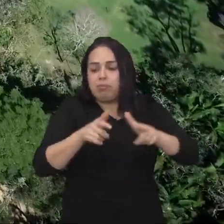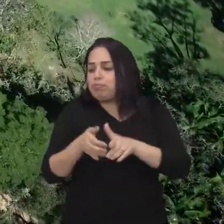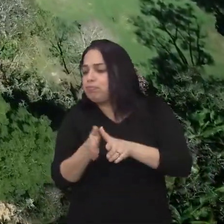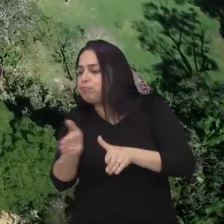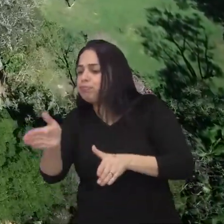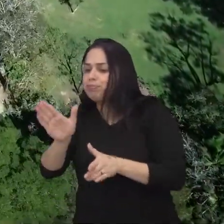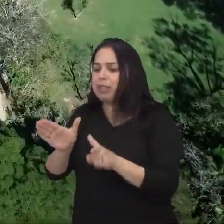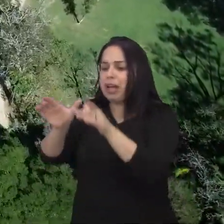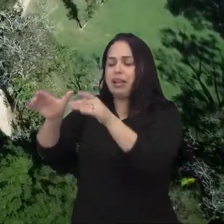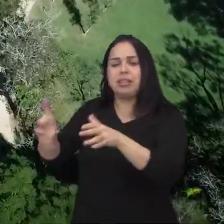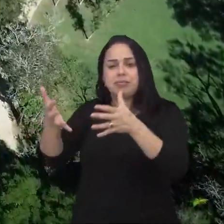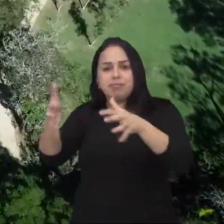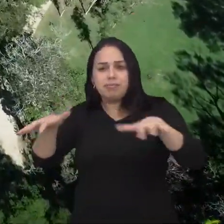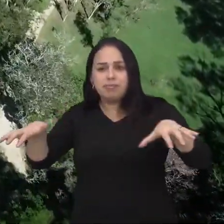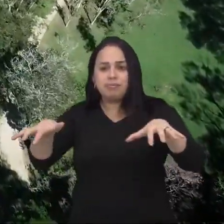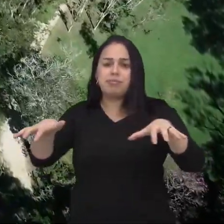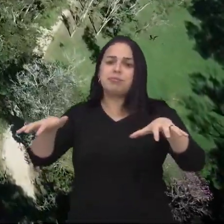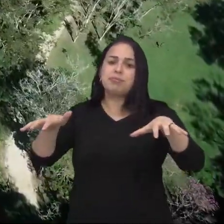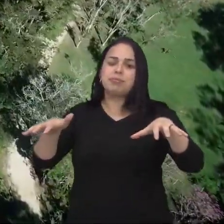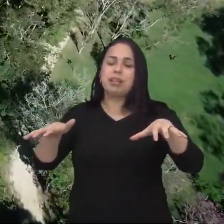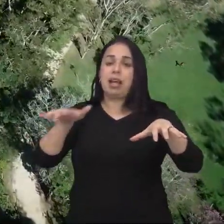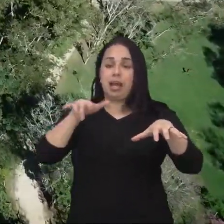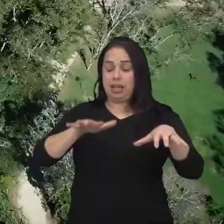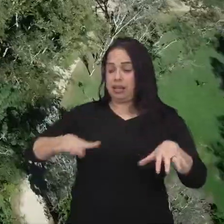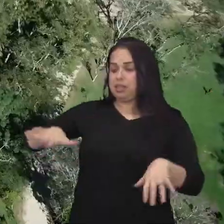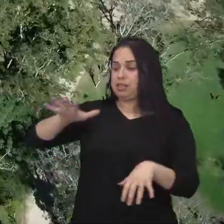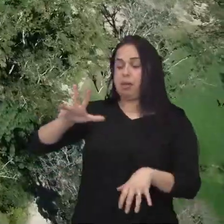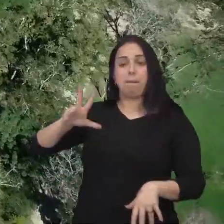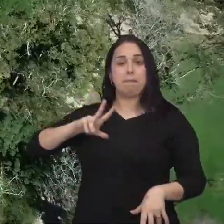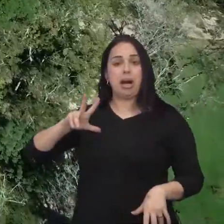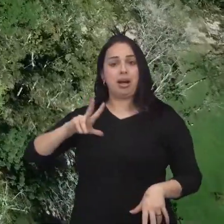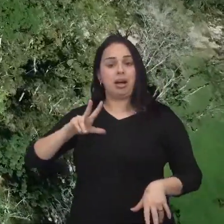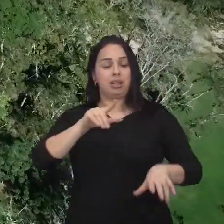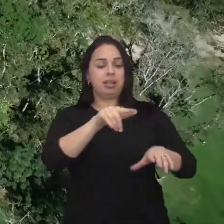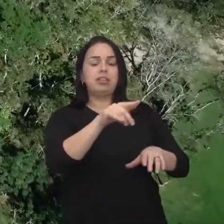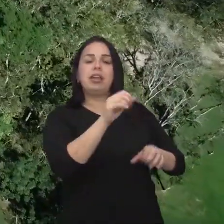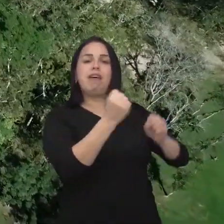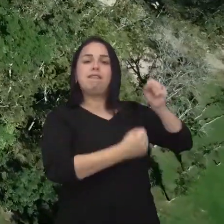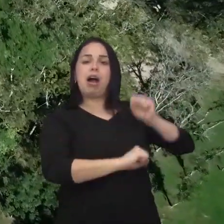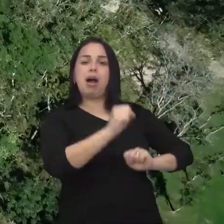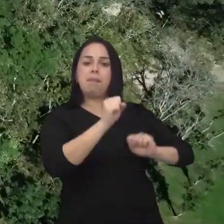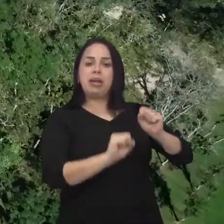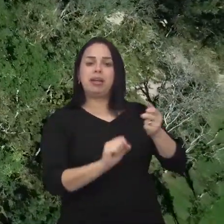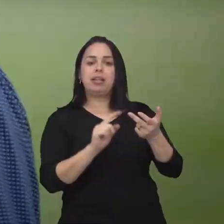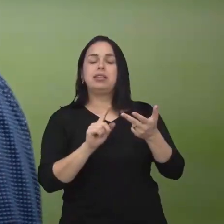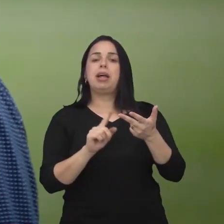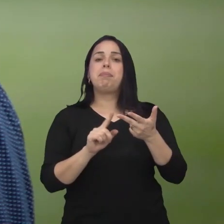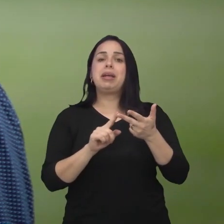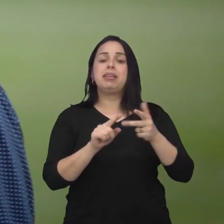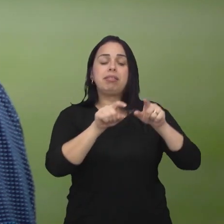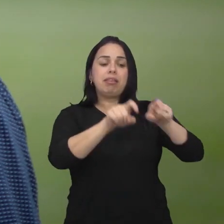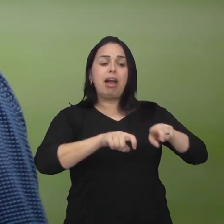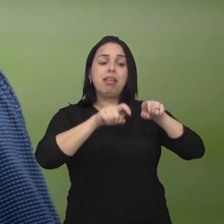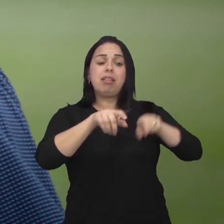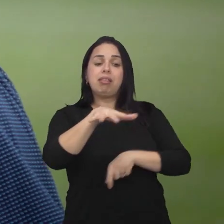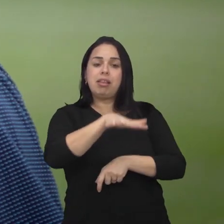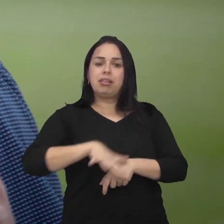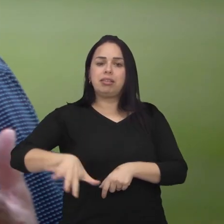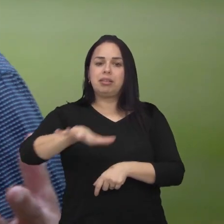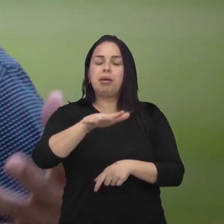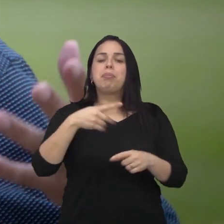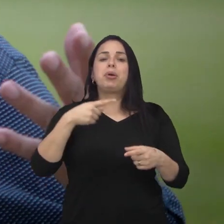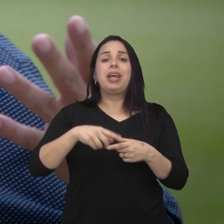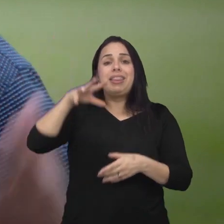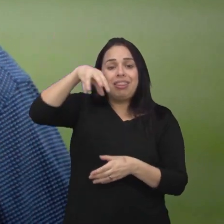que separavam os acessos privados dos acessos da fábrica e dos acessos das fazendas, porque aqui